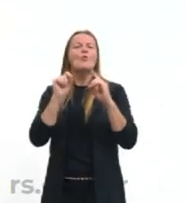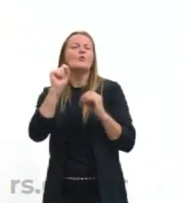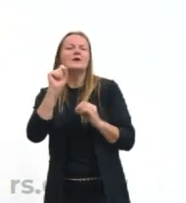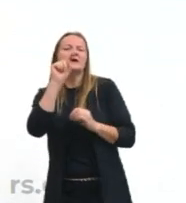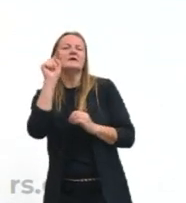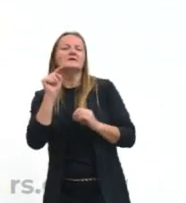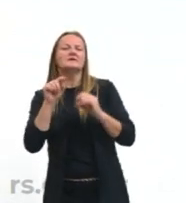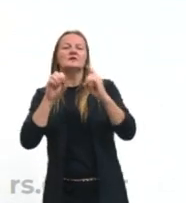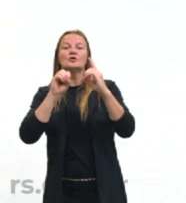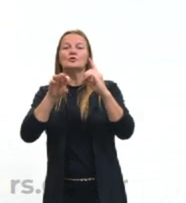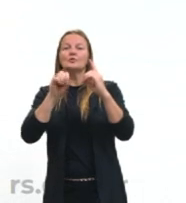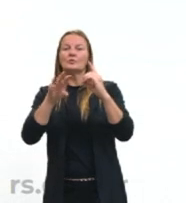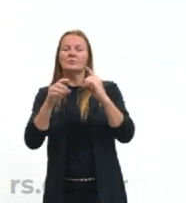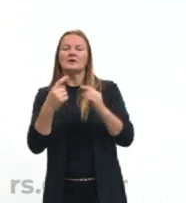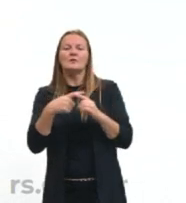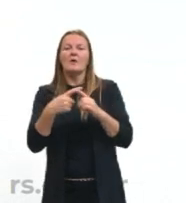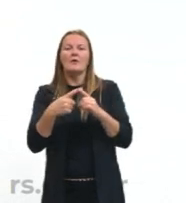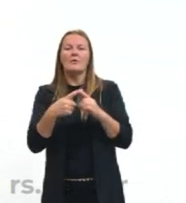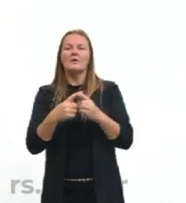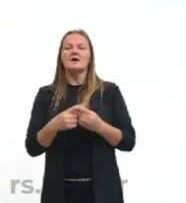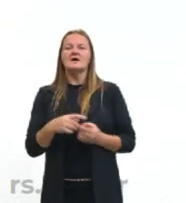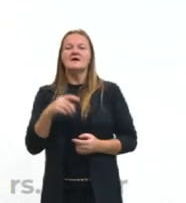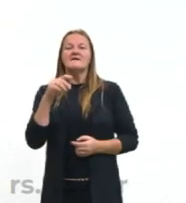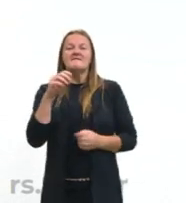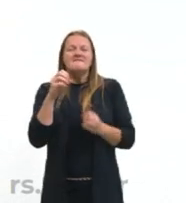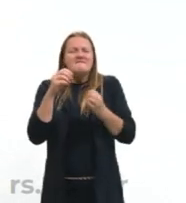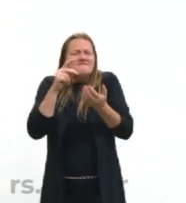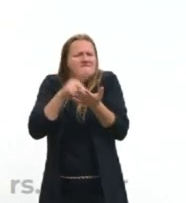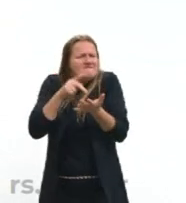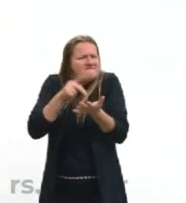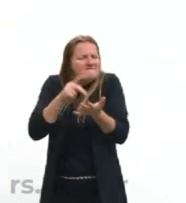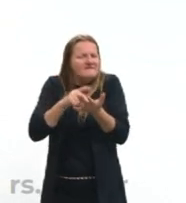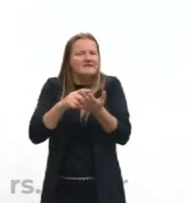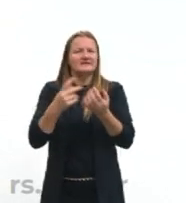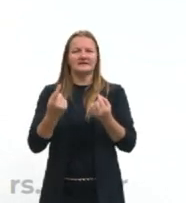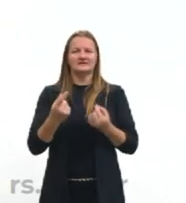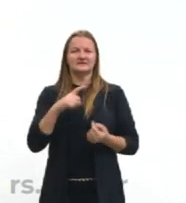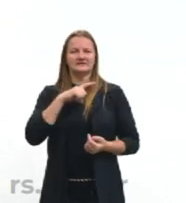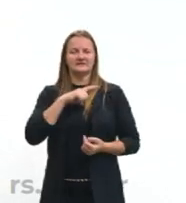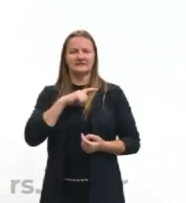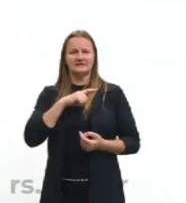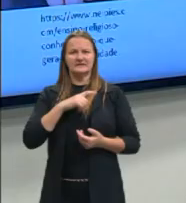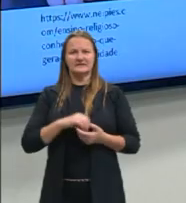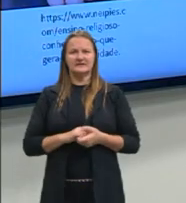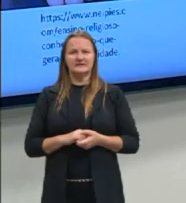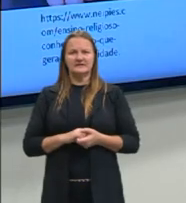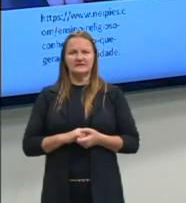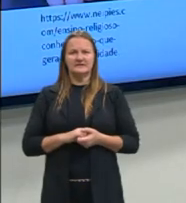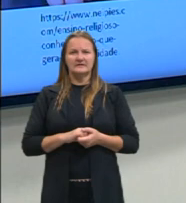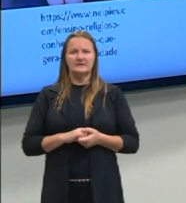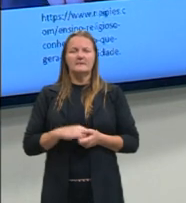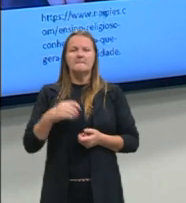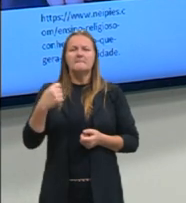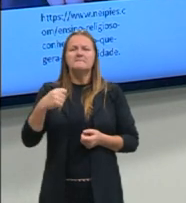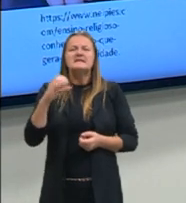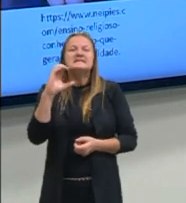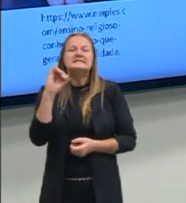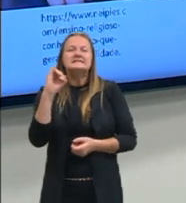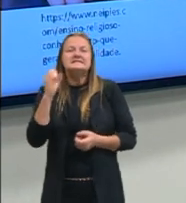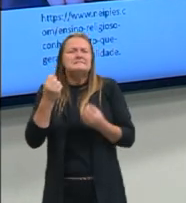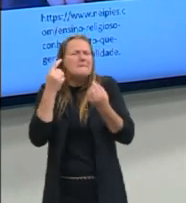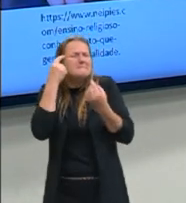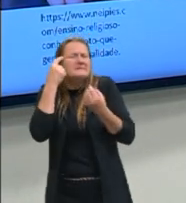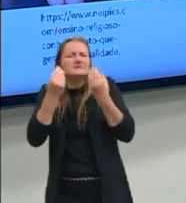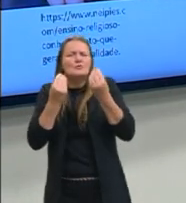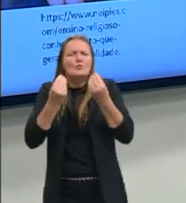dogmas são verdades que são irrefutáveis por exemplo nós temos citando aqui no catolicismo nós